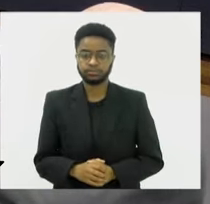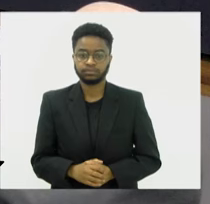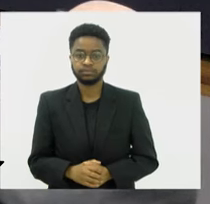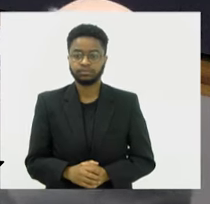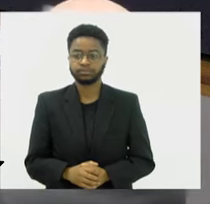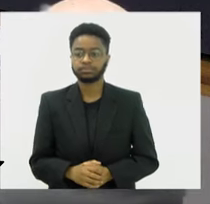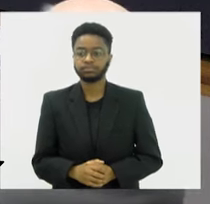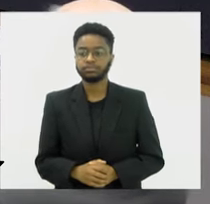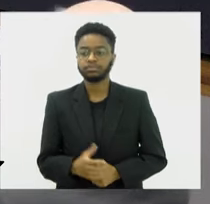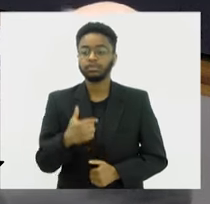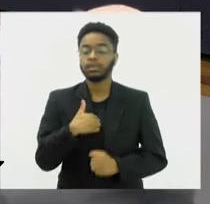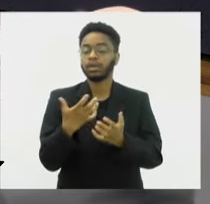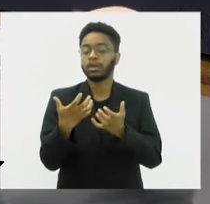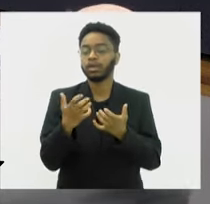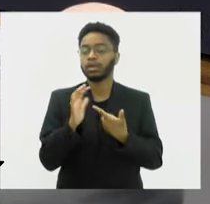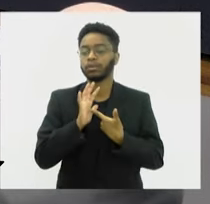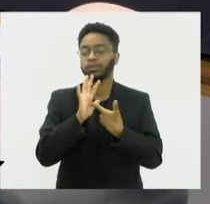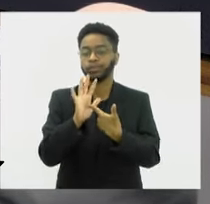queria apresentar